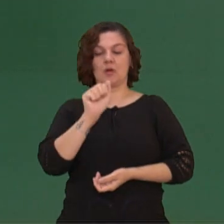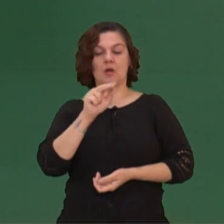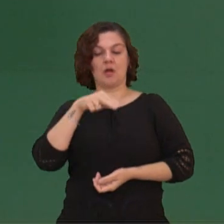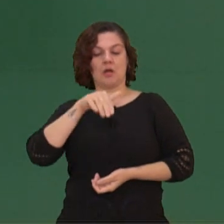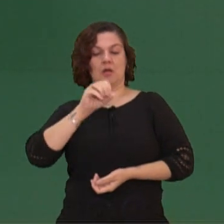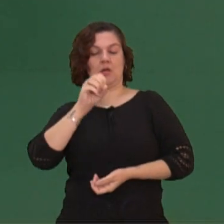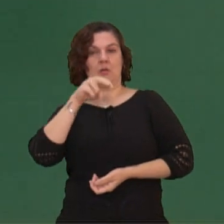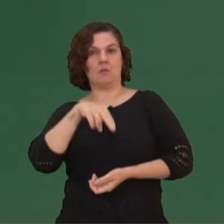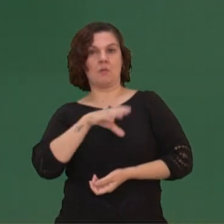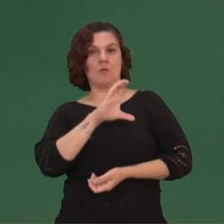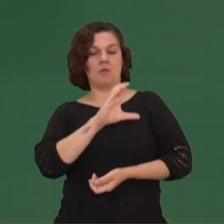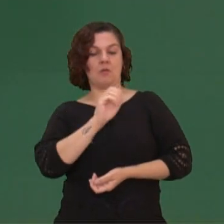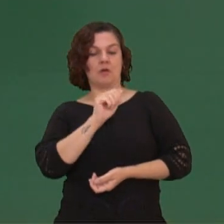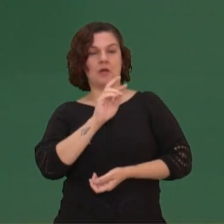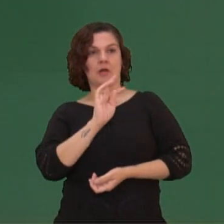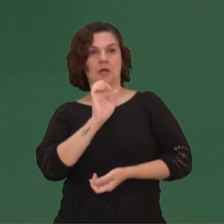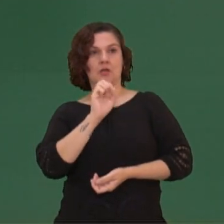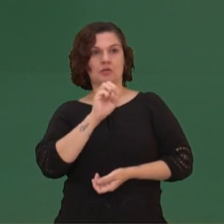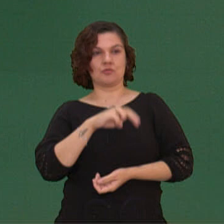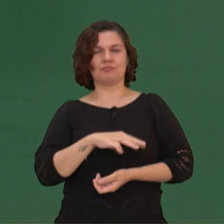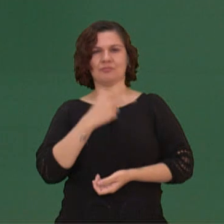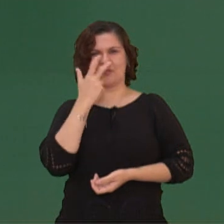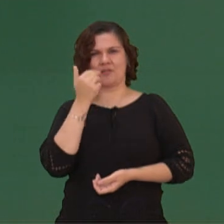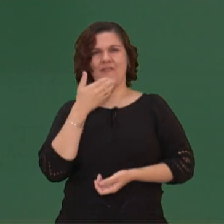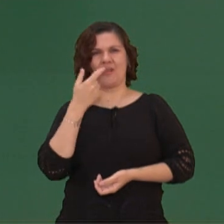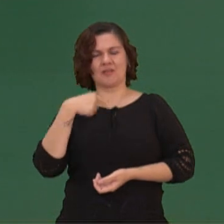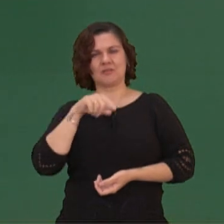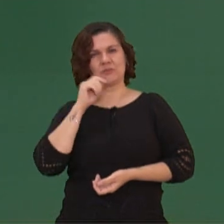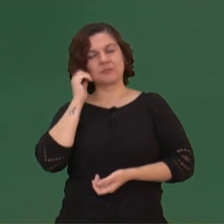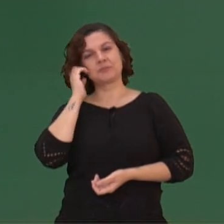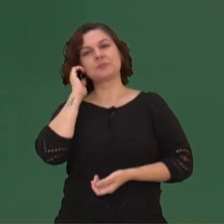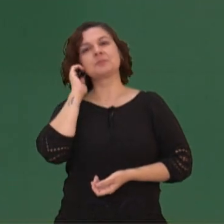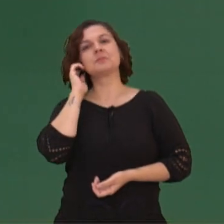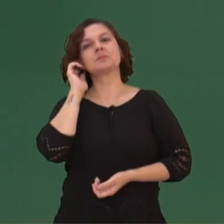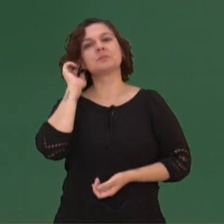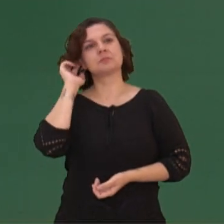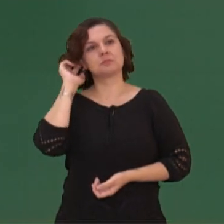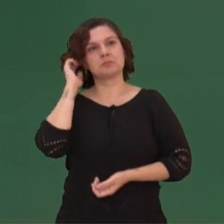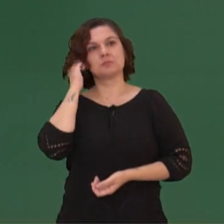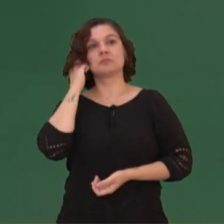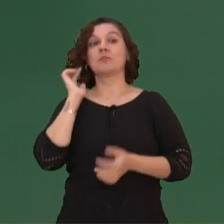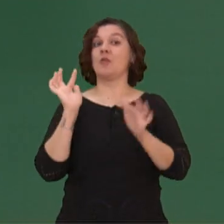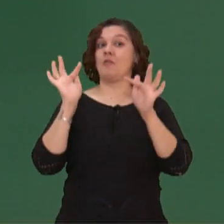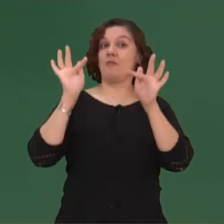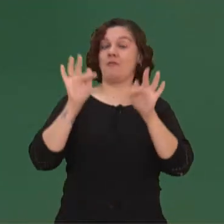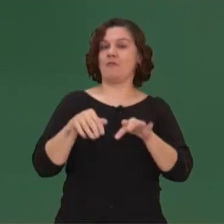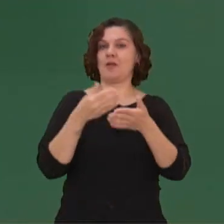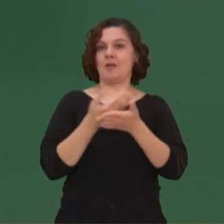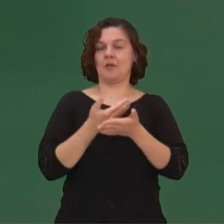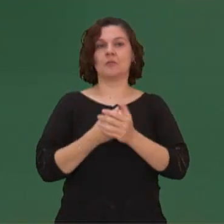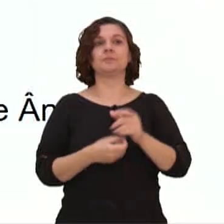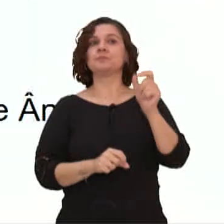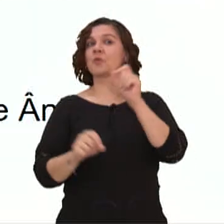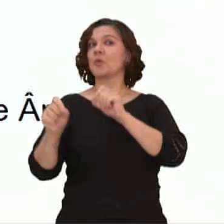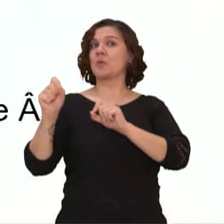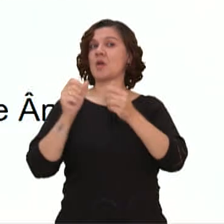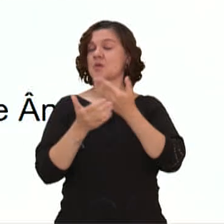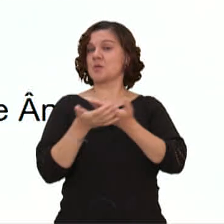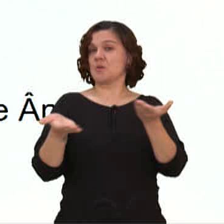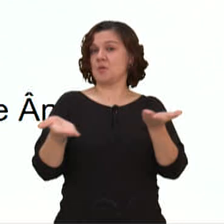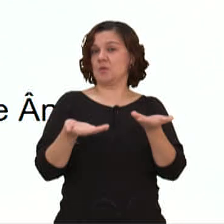cátion. Feito? Você deve ter acertado, você é muito esperto. Fechando a aula de hoje, nossa retomada. O que nós